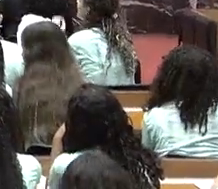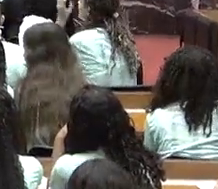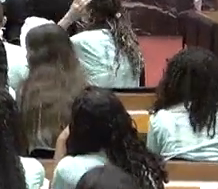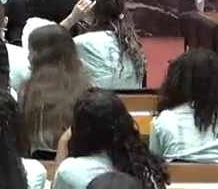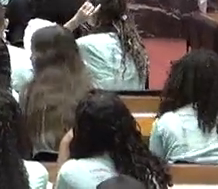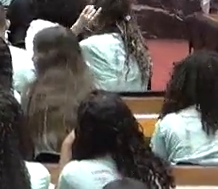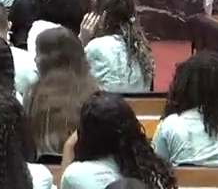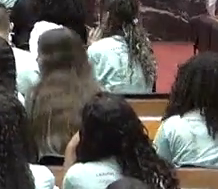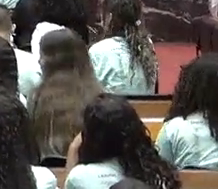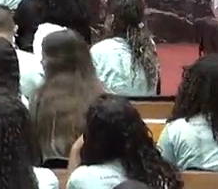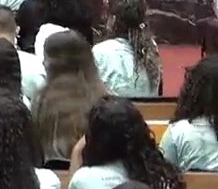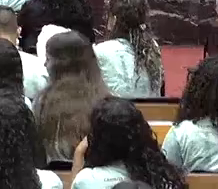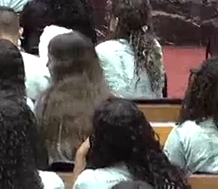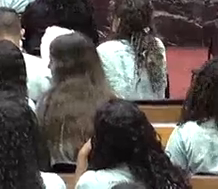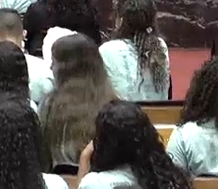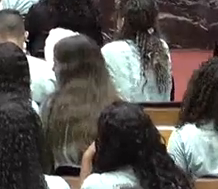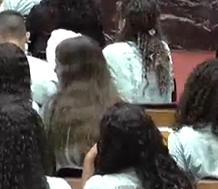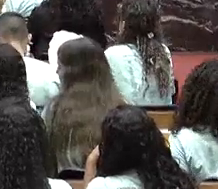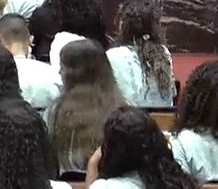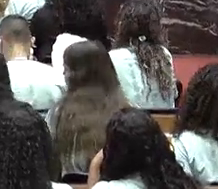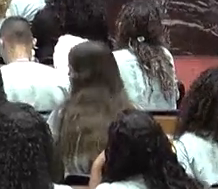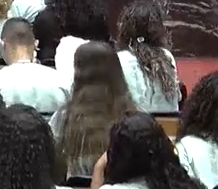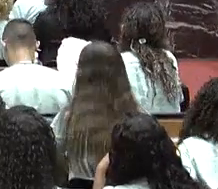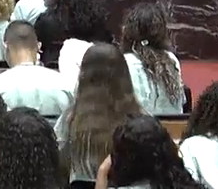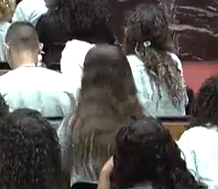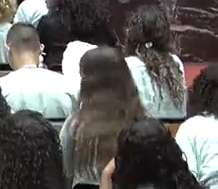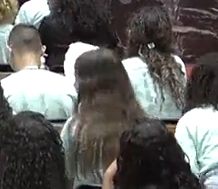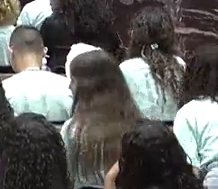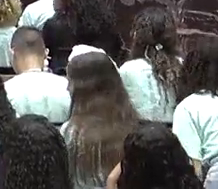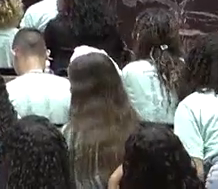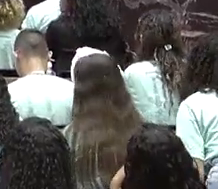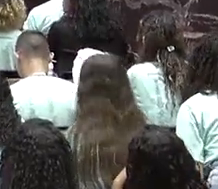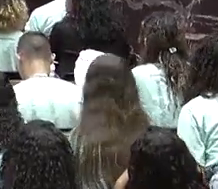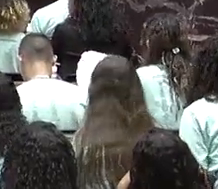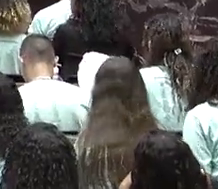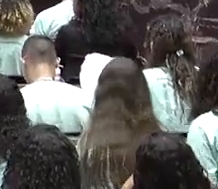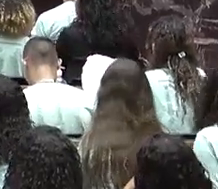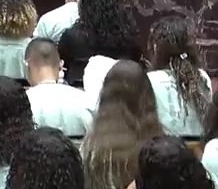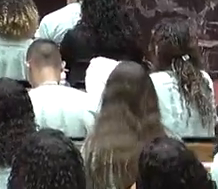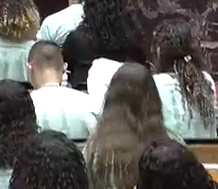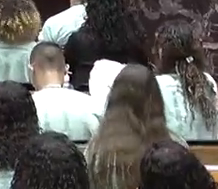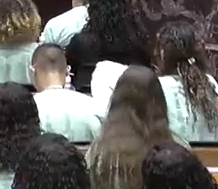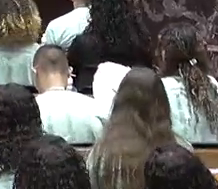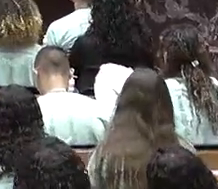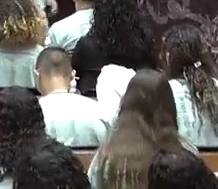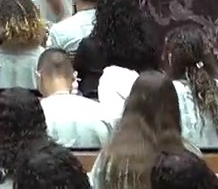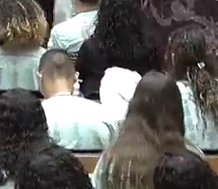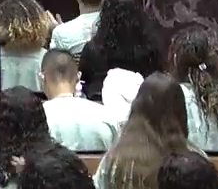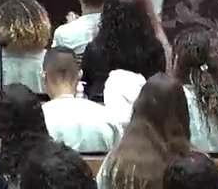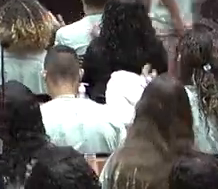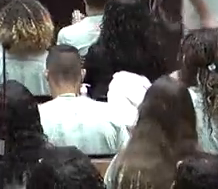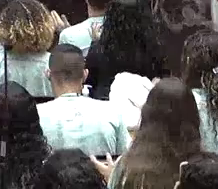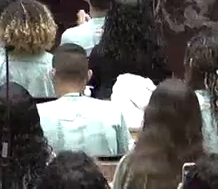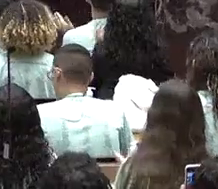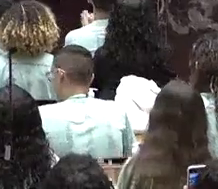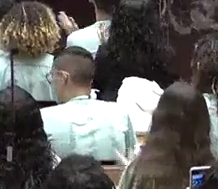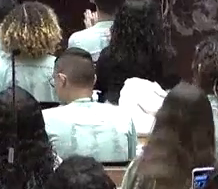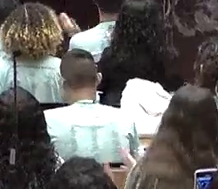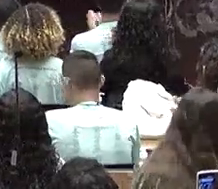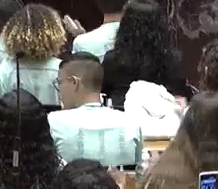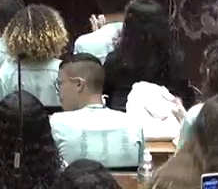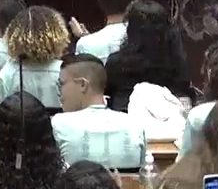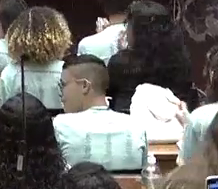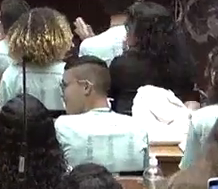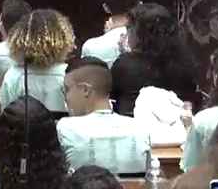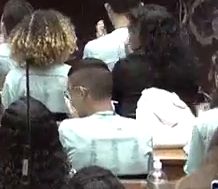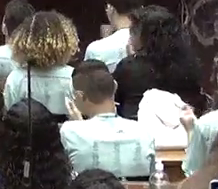132 municípios que debateram ao longo do ano tema jovem e mercado de trabalho final é